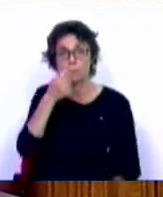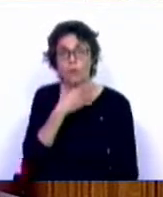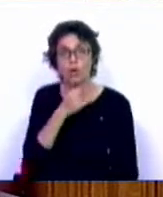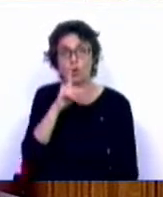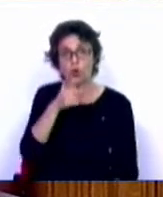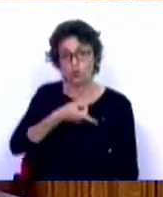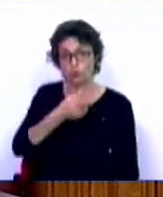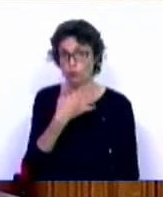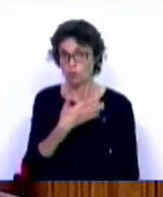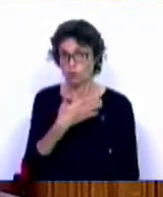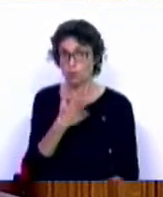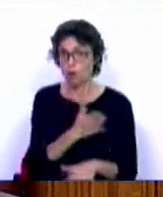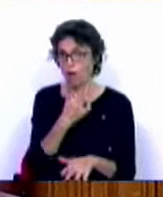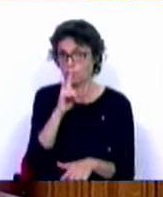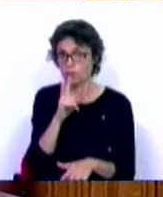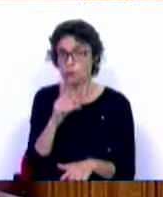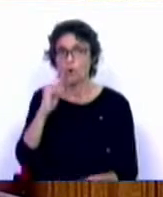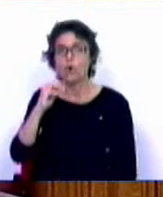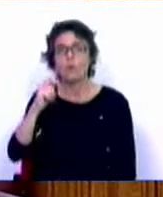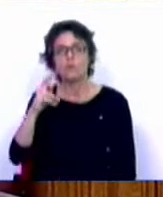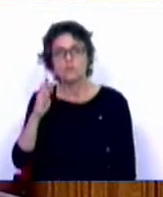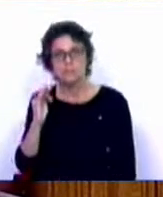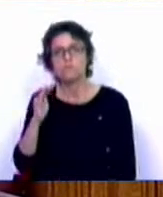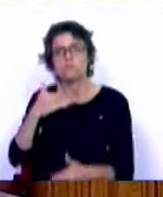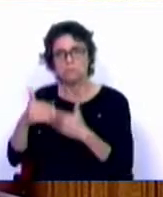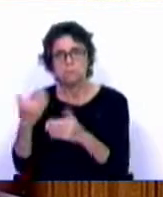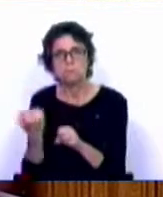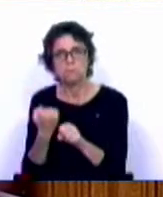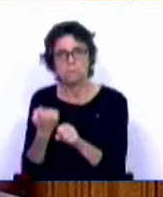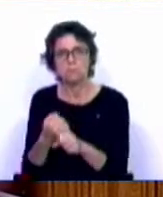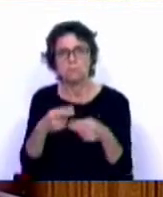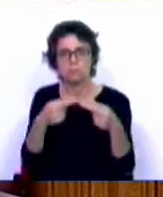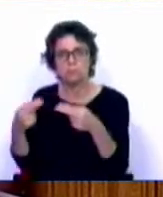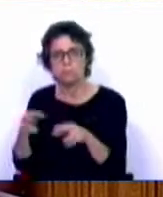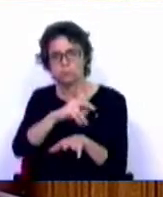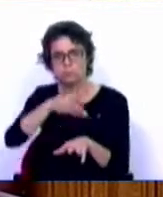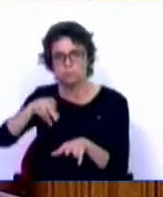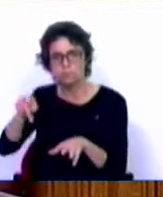e não antes, o SEF começou então a operar nos vários postos de fronteira, etc.